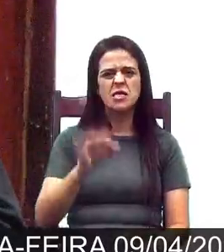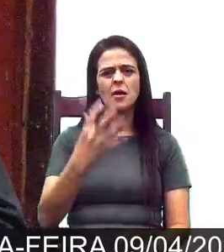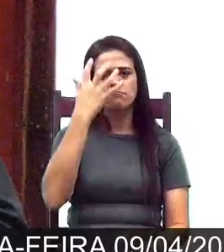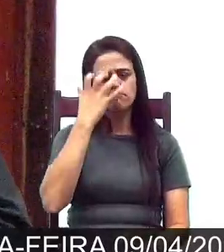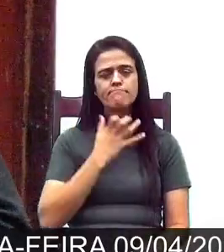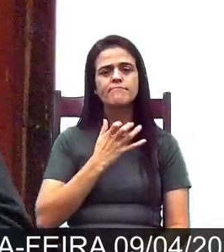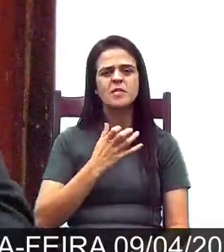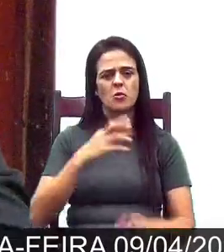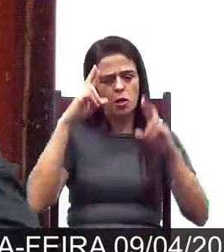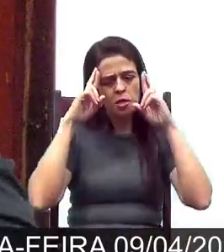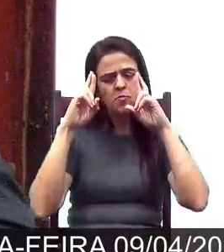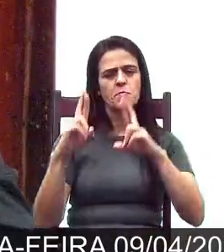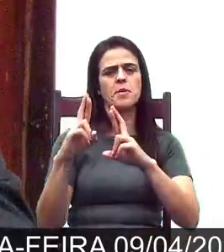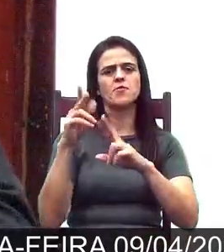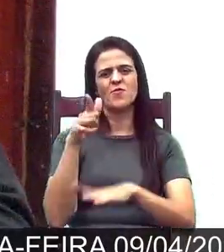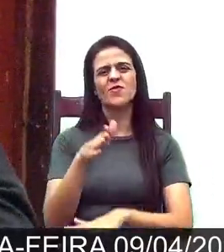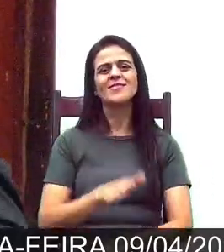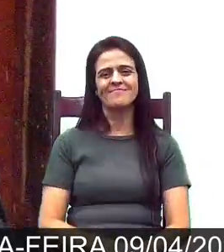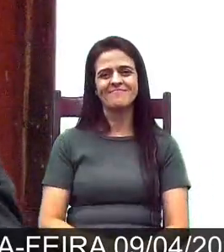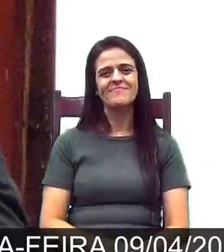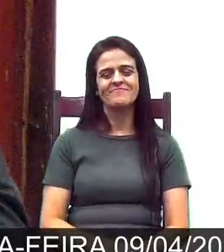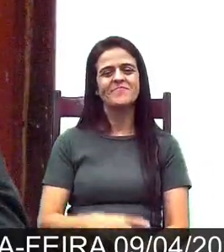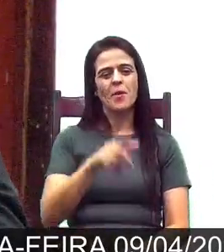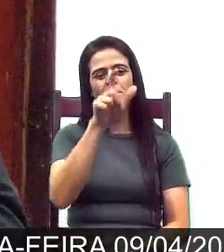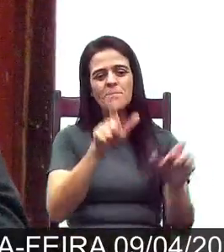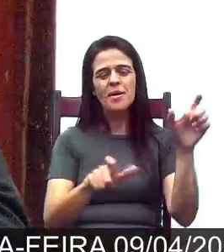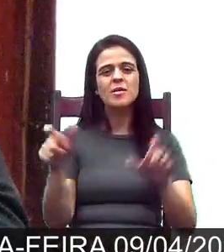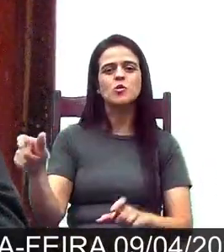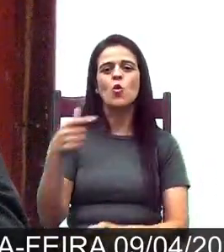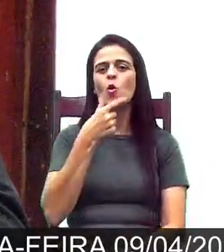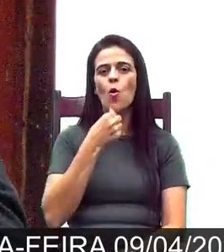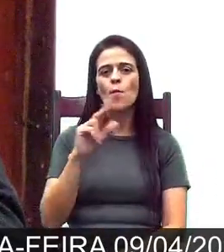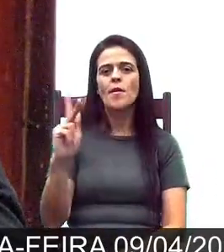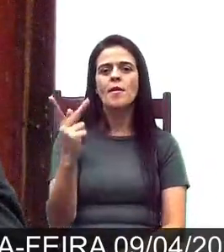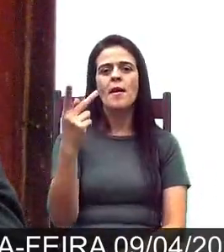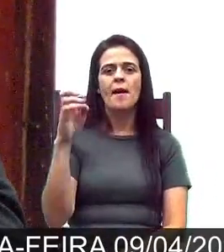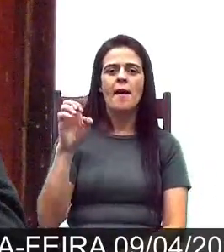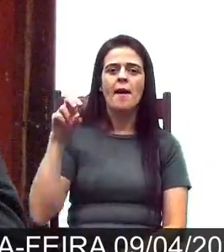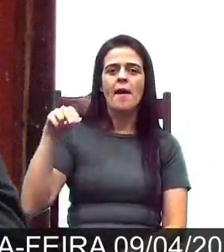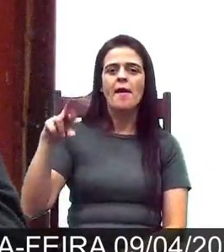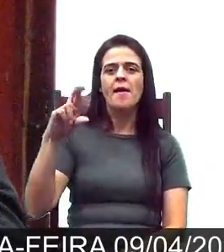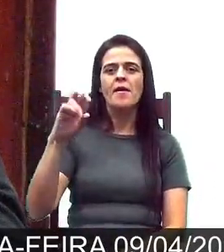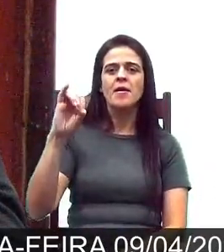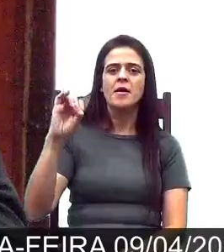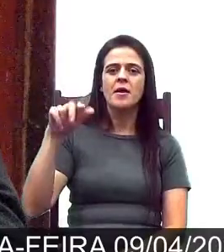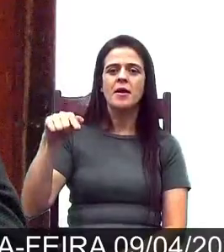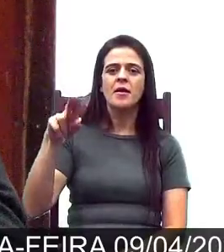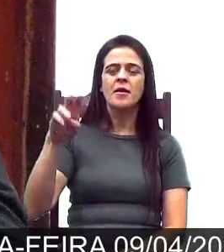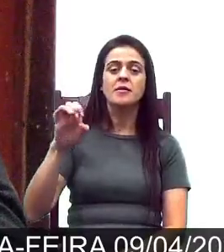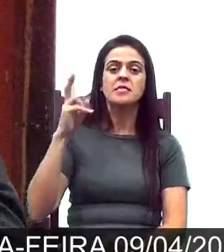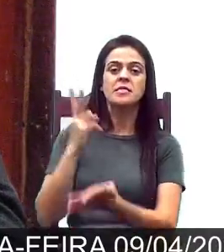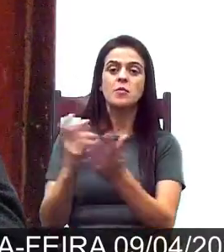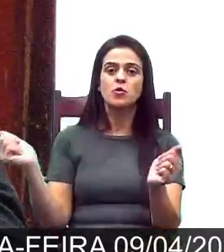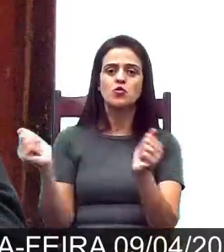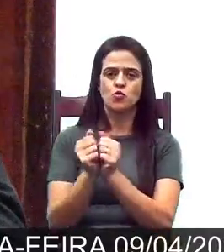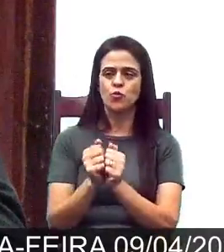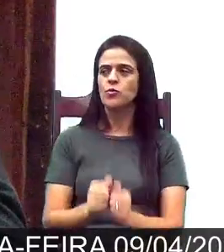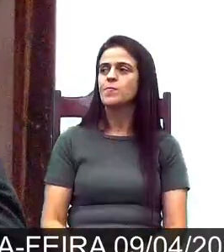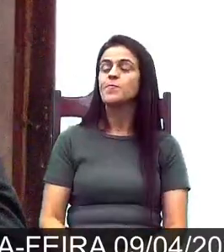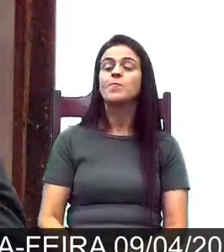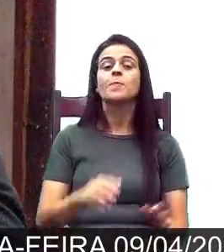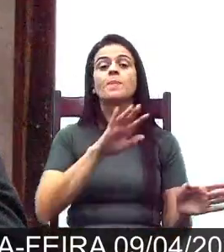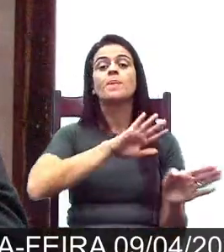que ser respeitado. Então, eu respeito essas pessoas, e o Henrique é um desses. O requerimento que eu quero fazer aqui nessa tarde,